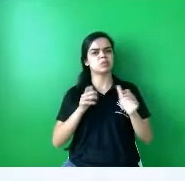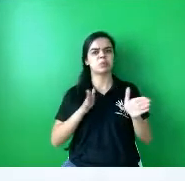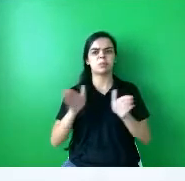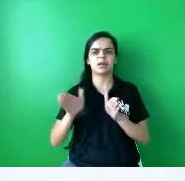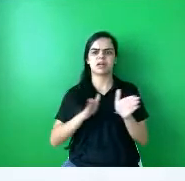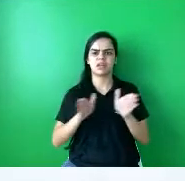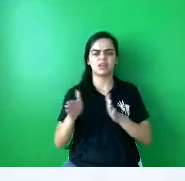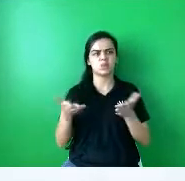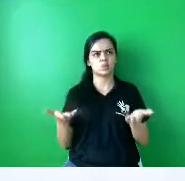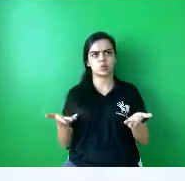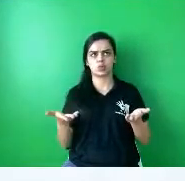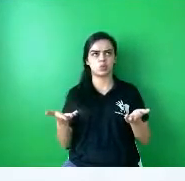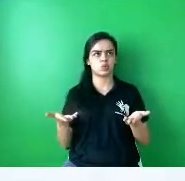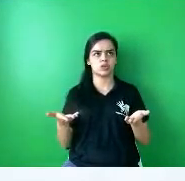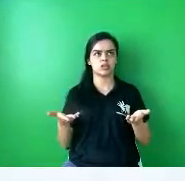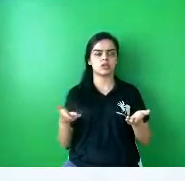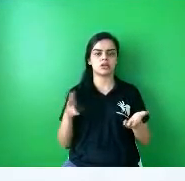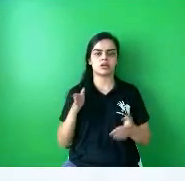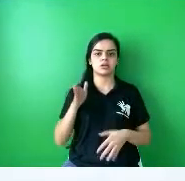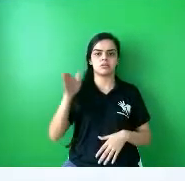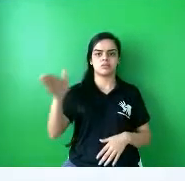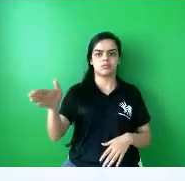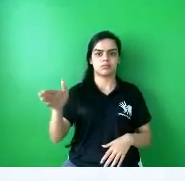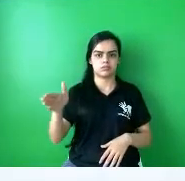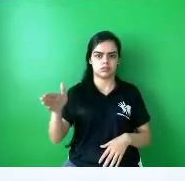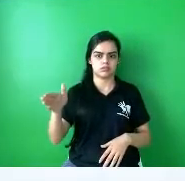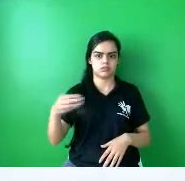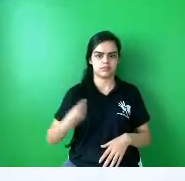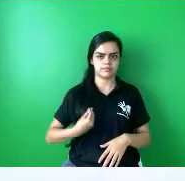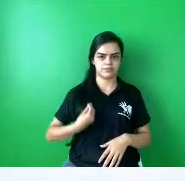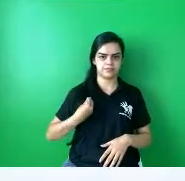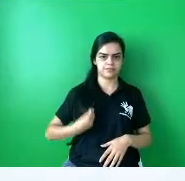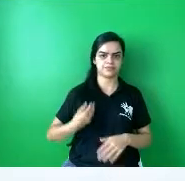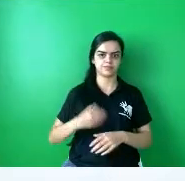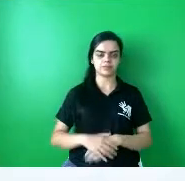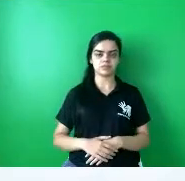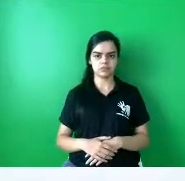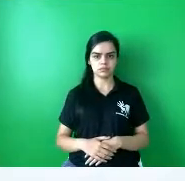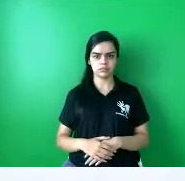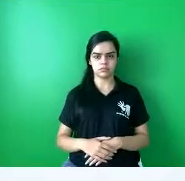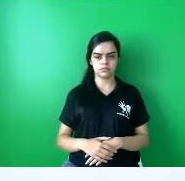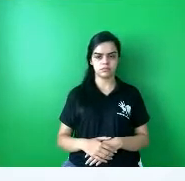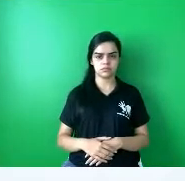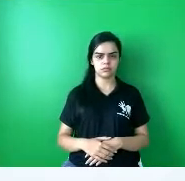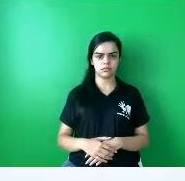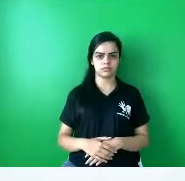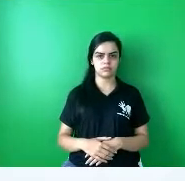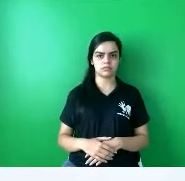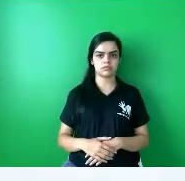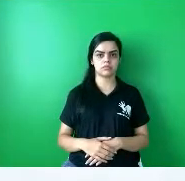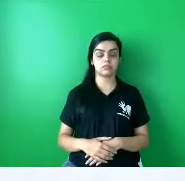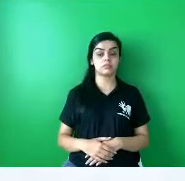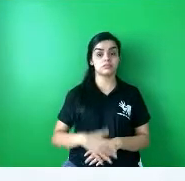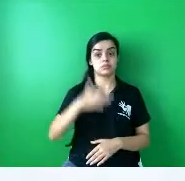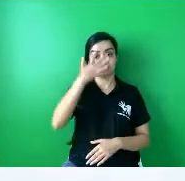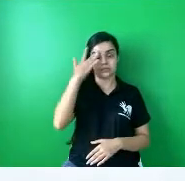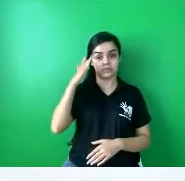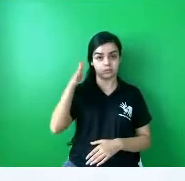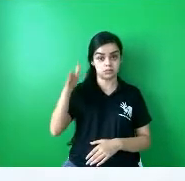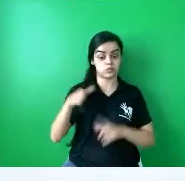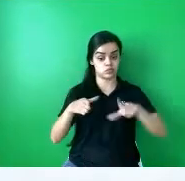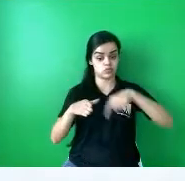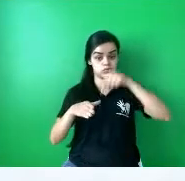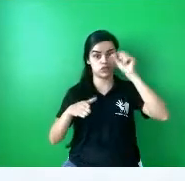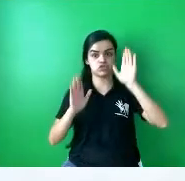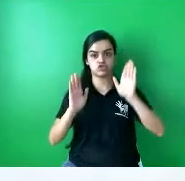período que a gente poderia estar lá hospedado? Então, é basicamente assim, o sócio sendo sorteado,